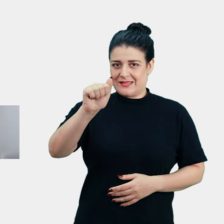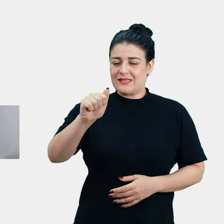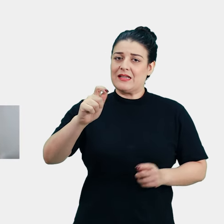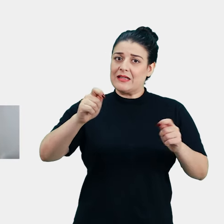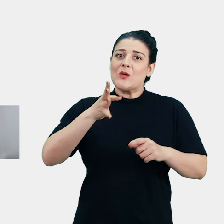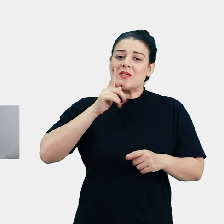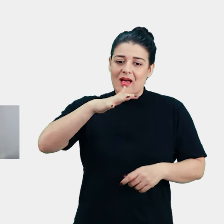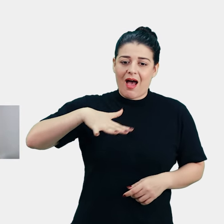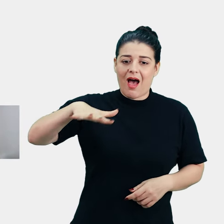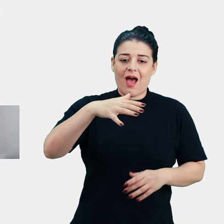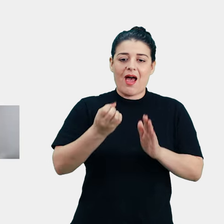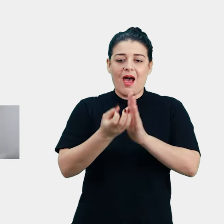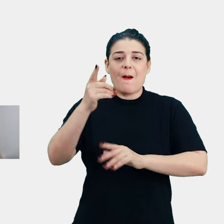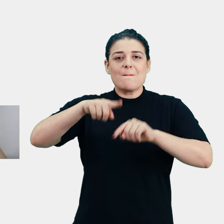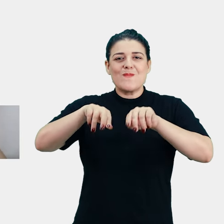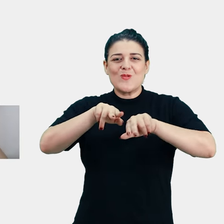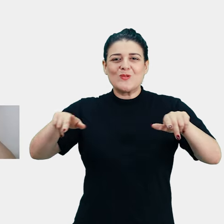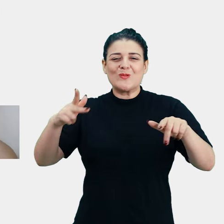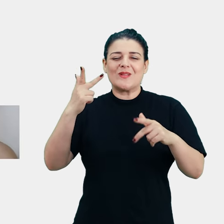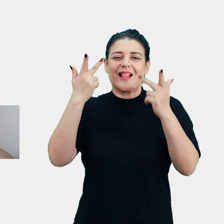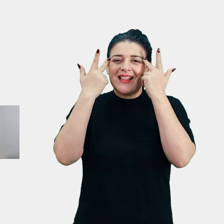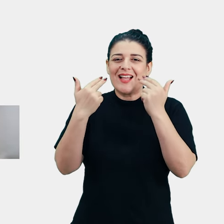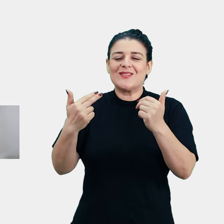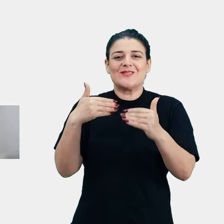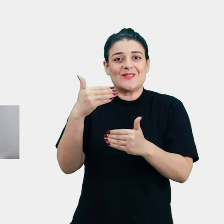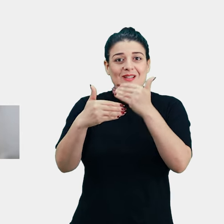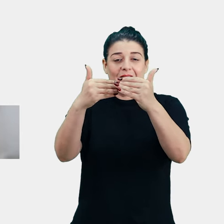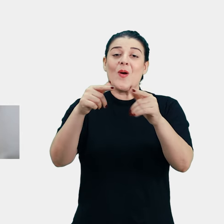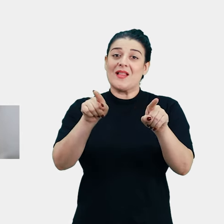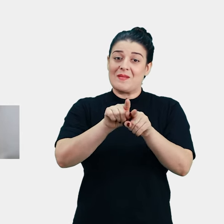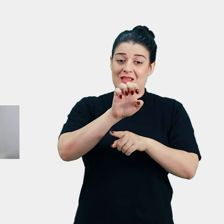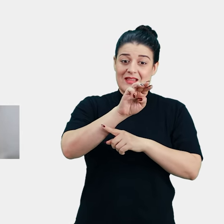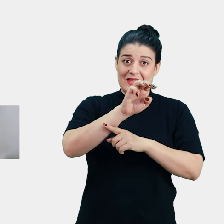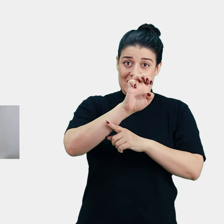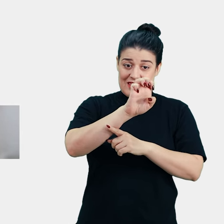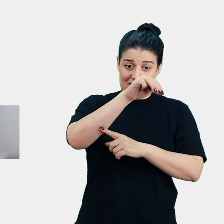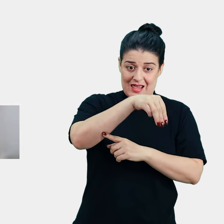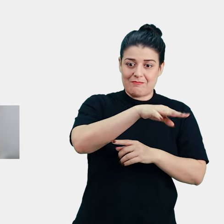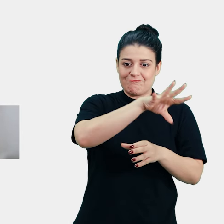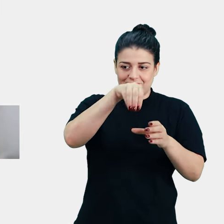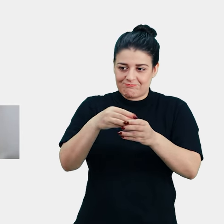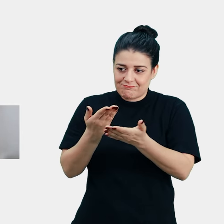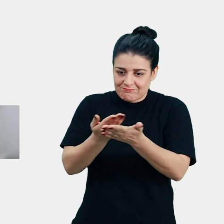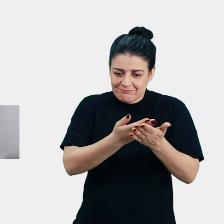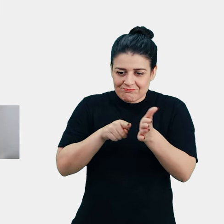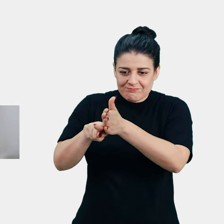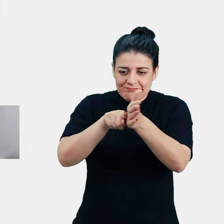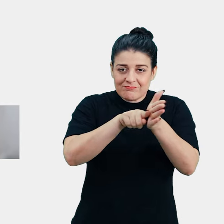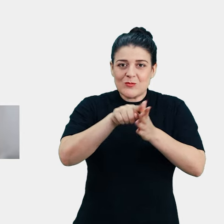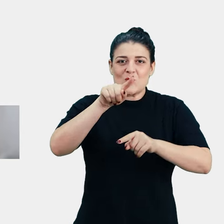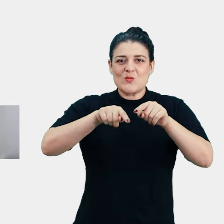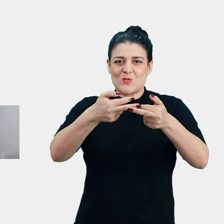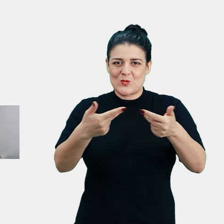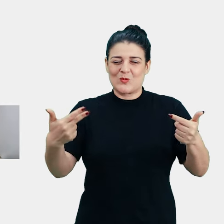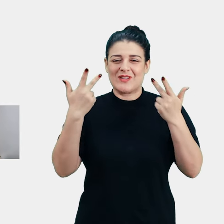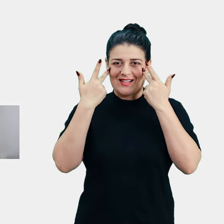né, dos produtos naturais, e cada vez mais a espectrometria de massa está inserida, tá, na área de produtos naturais.